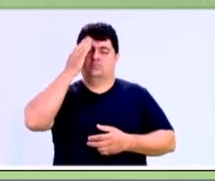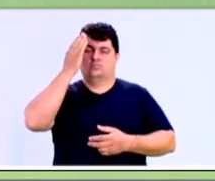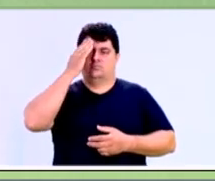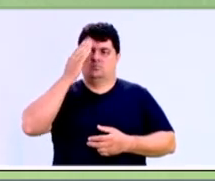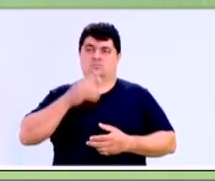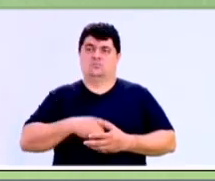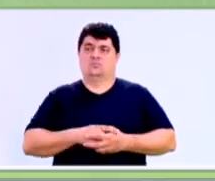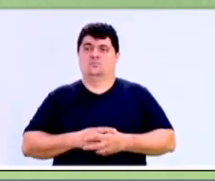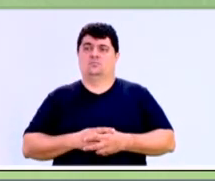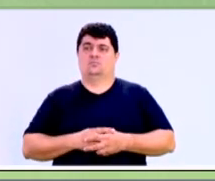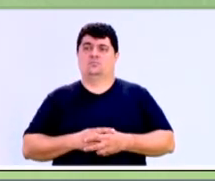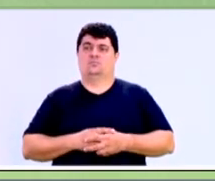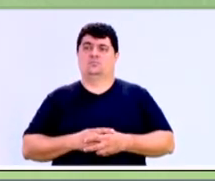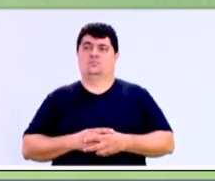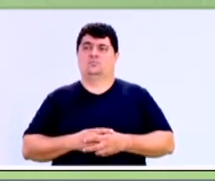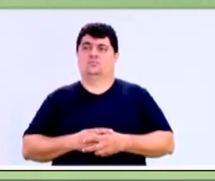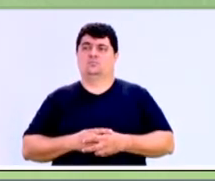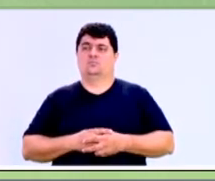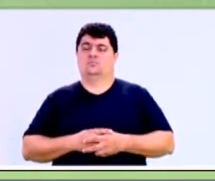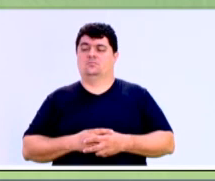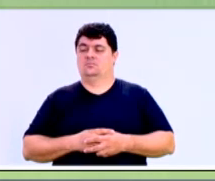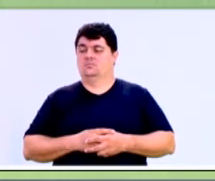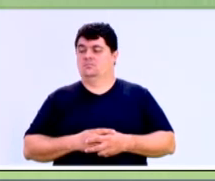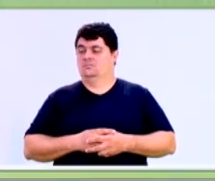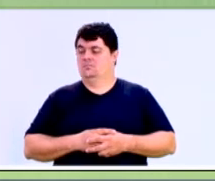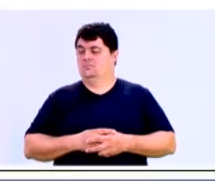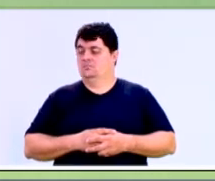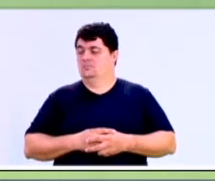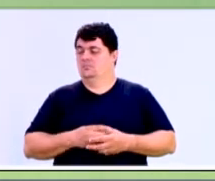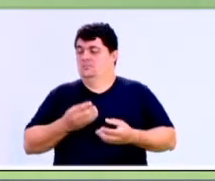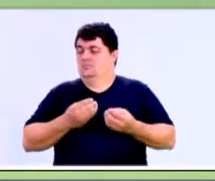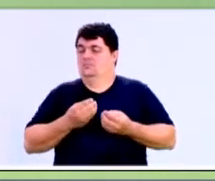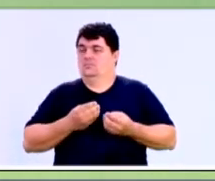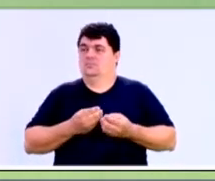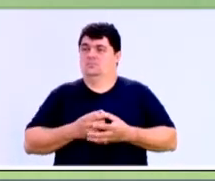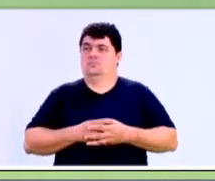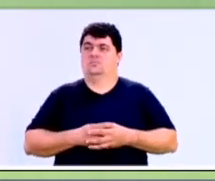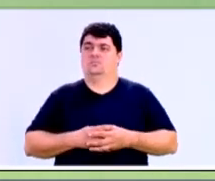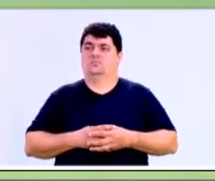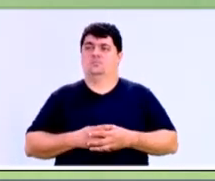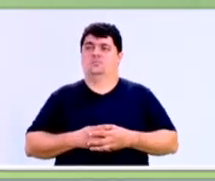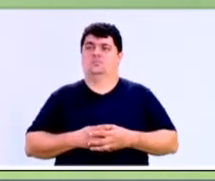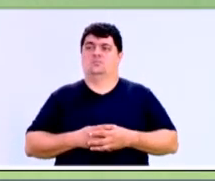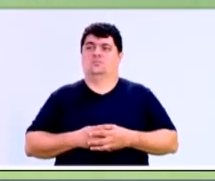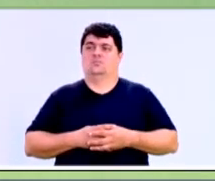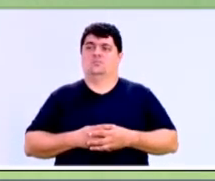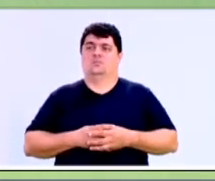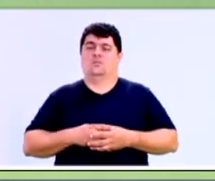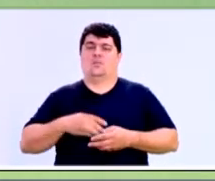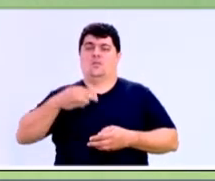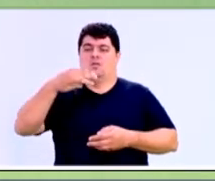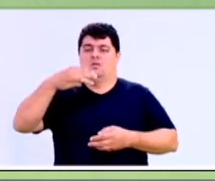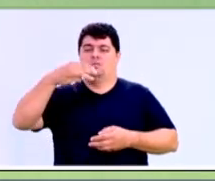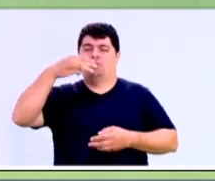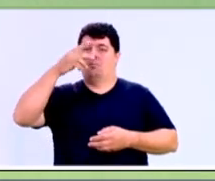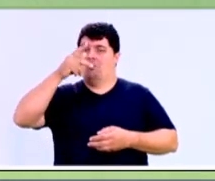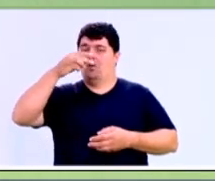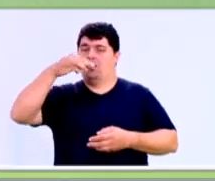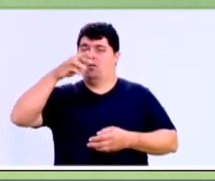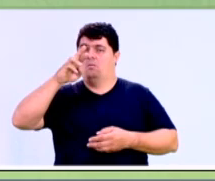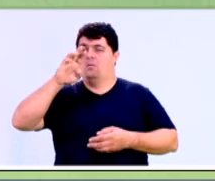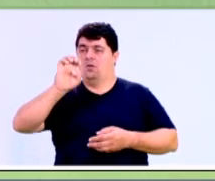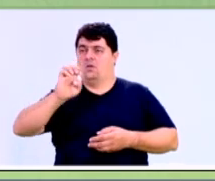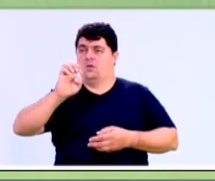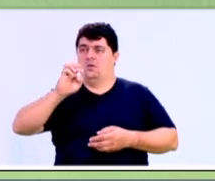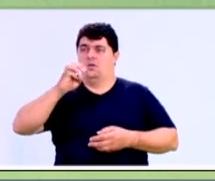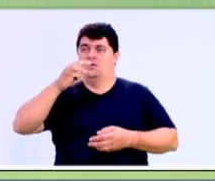nesses índices, né, de atividade. Então, assim, como é que é isso? O que é o prazo médio de recebimento, de rotação